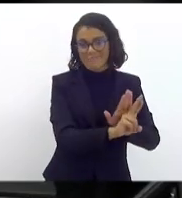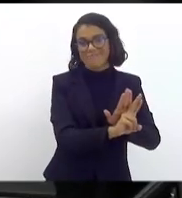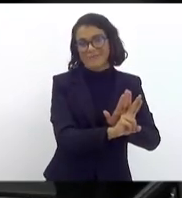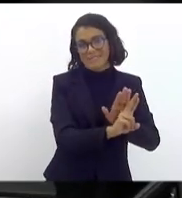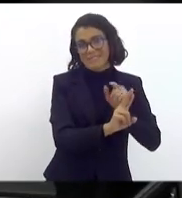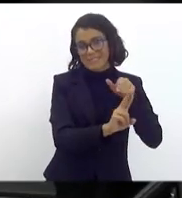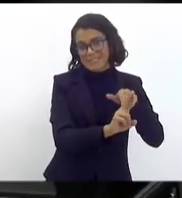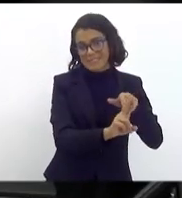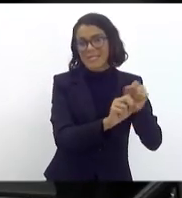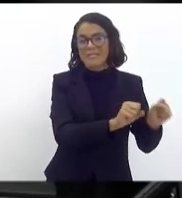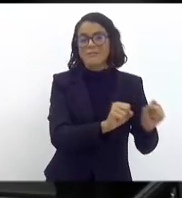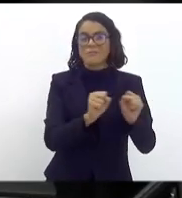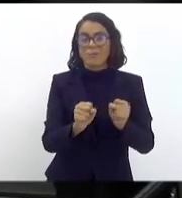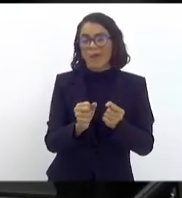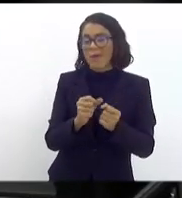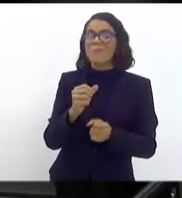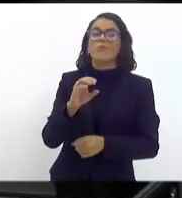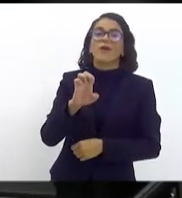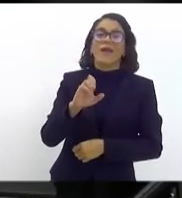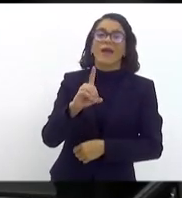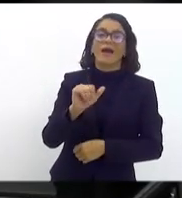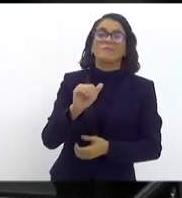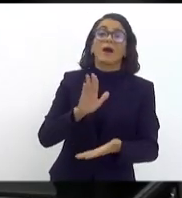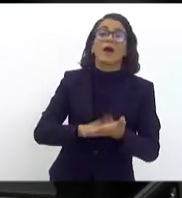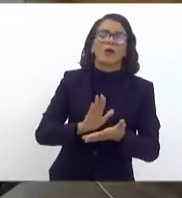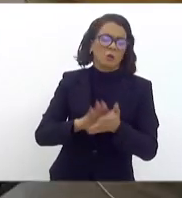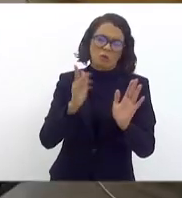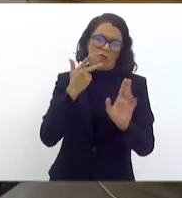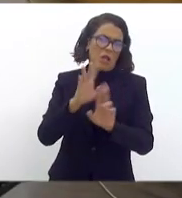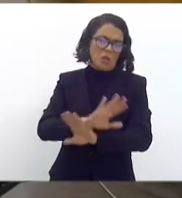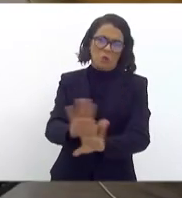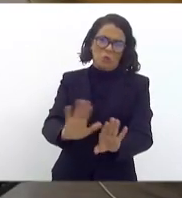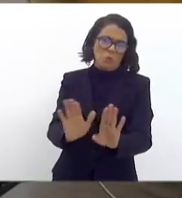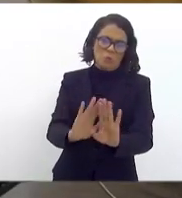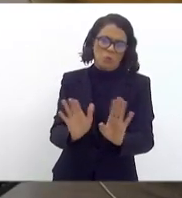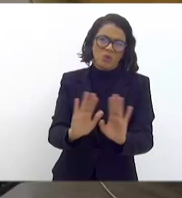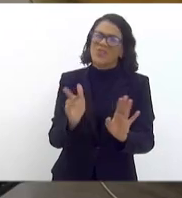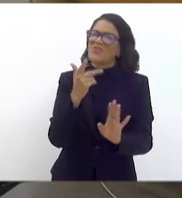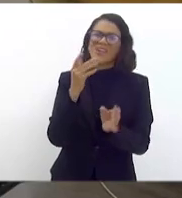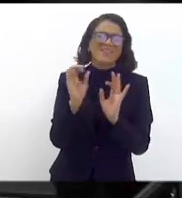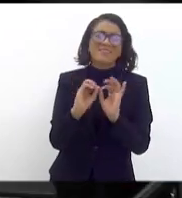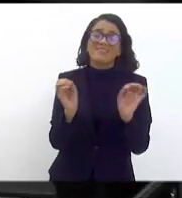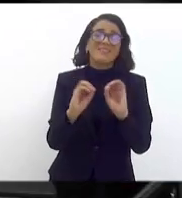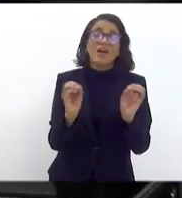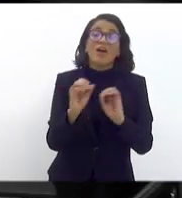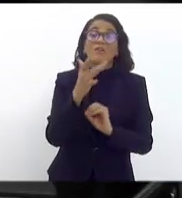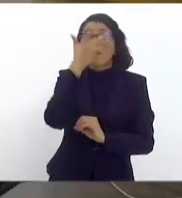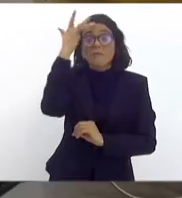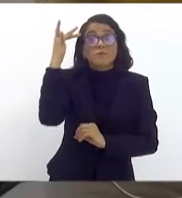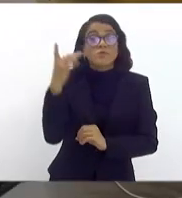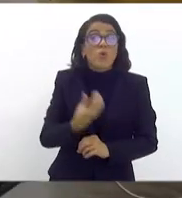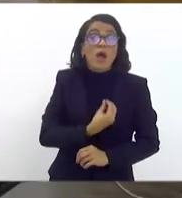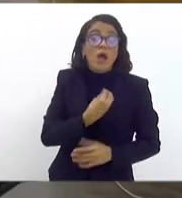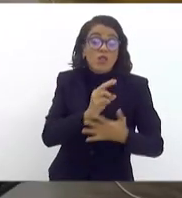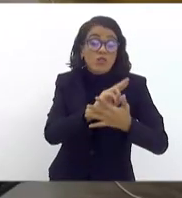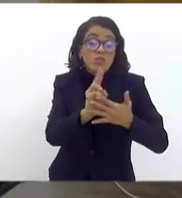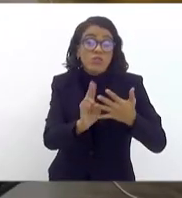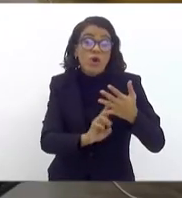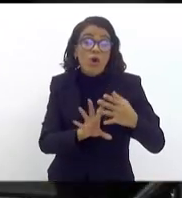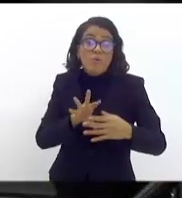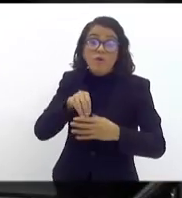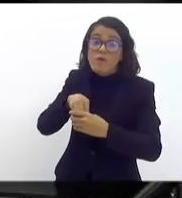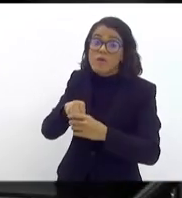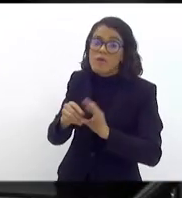outorgam esses mesmos poderes ao ECAD para fazer a cobrança. Sim, mas não estou falando deles. Estou falando dos que não outorgaram. Estou falando deles.